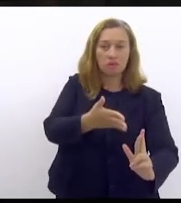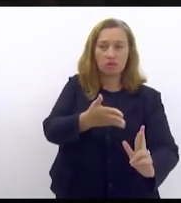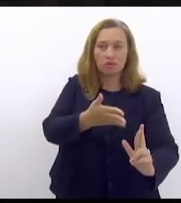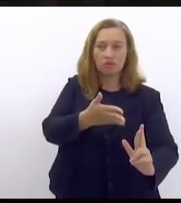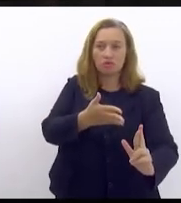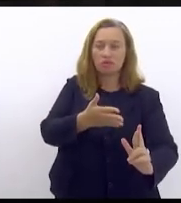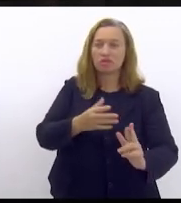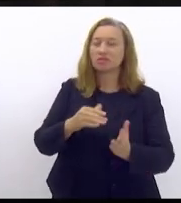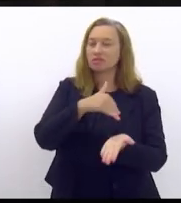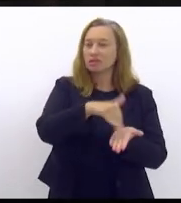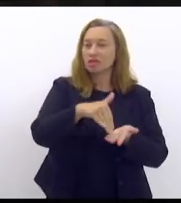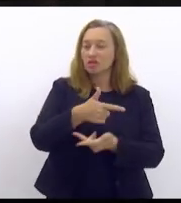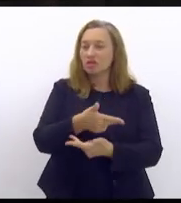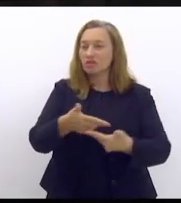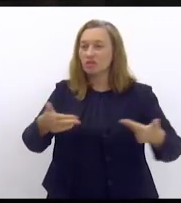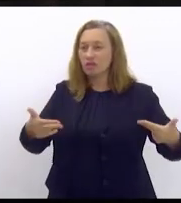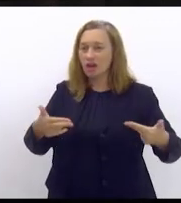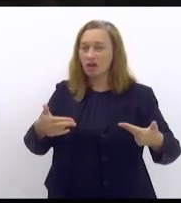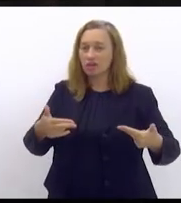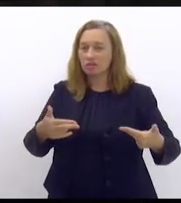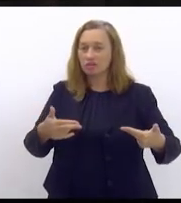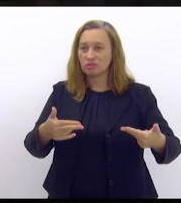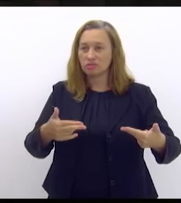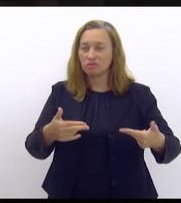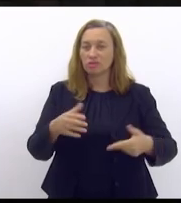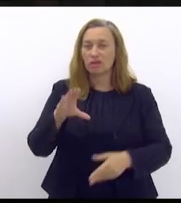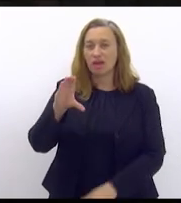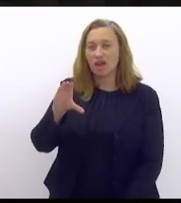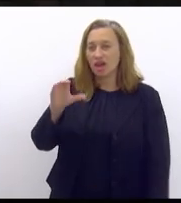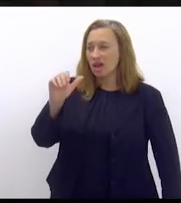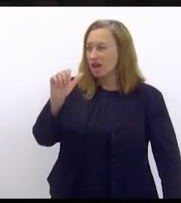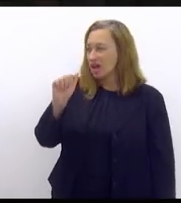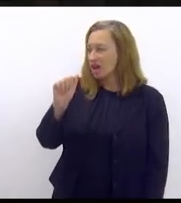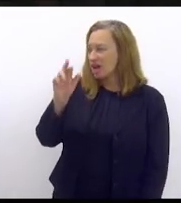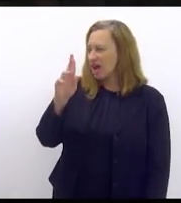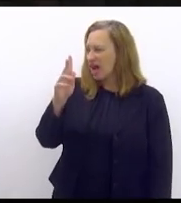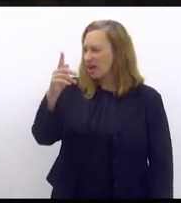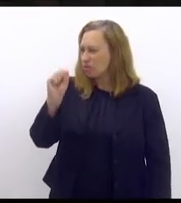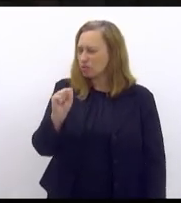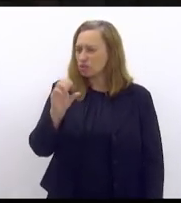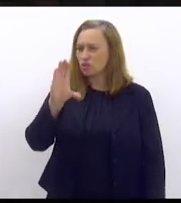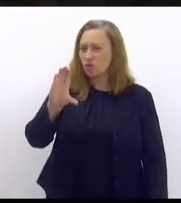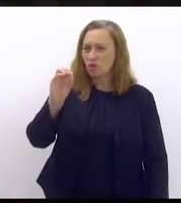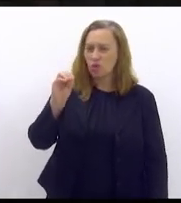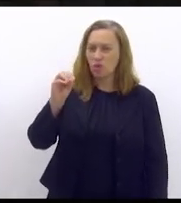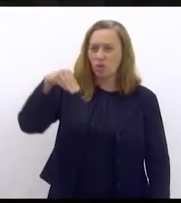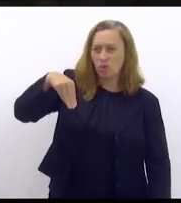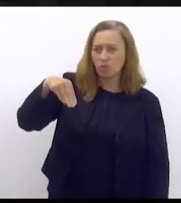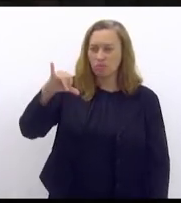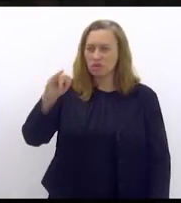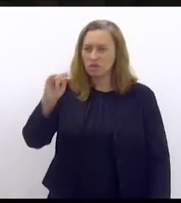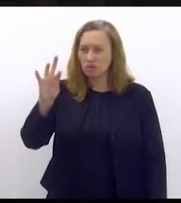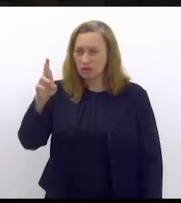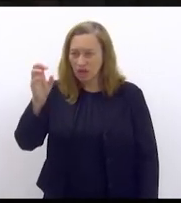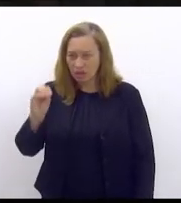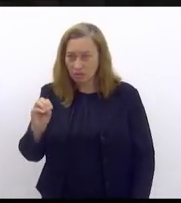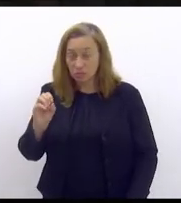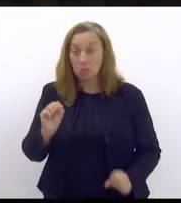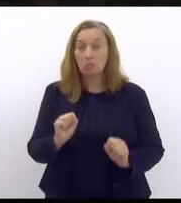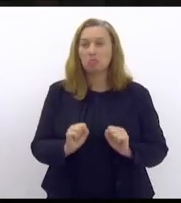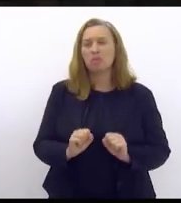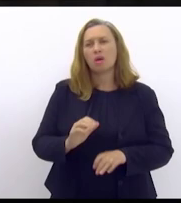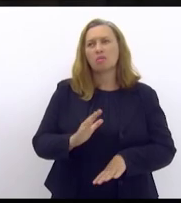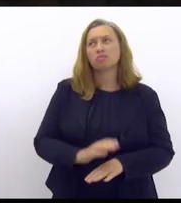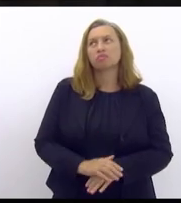algumas dezenas de cargos comissionados. Dando um exemplo, entre esses 30 que eu poderia